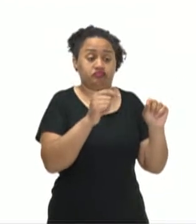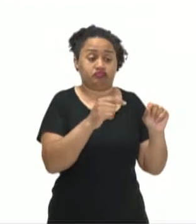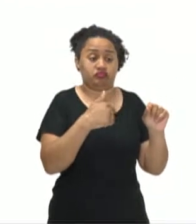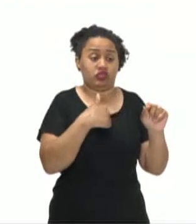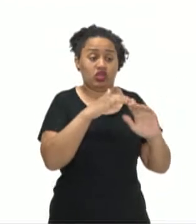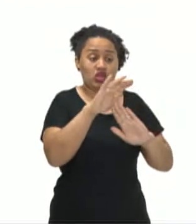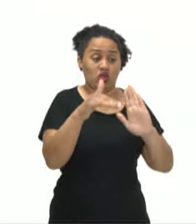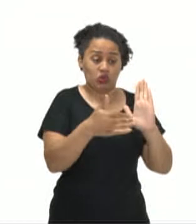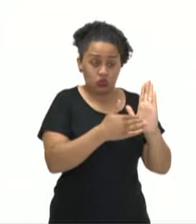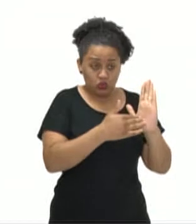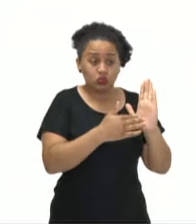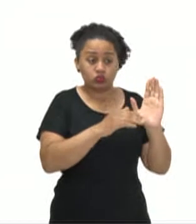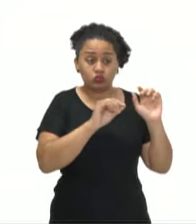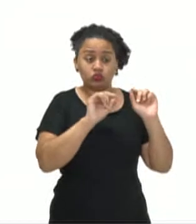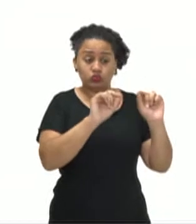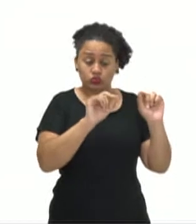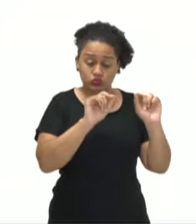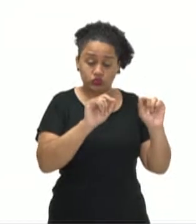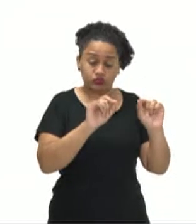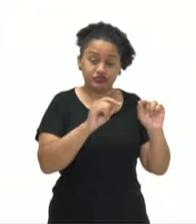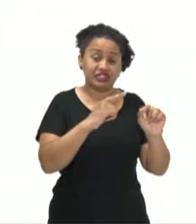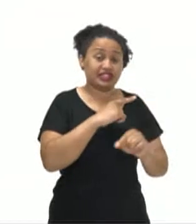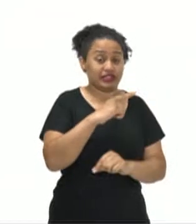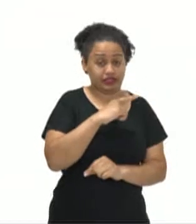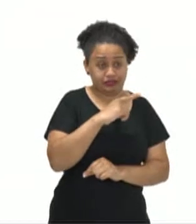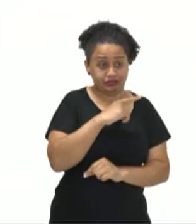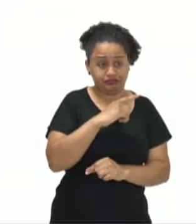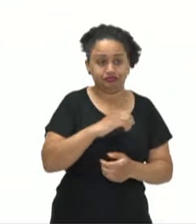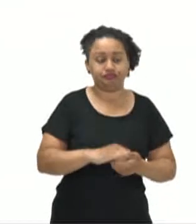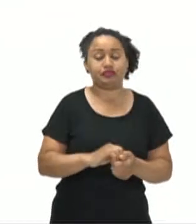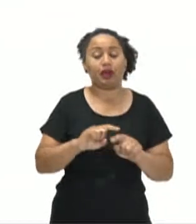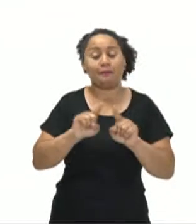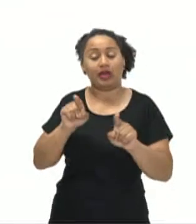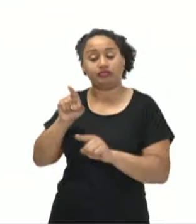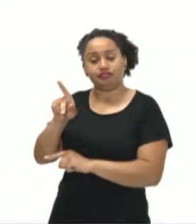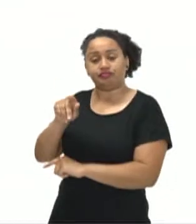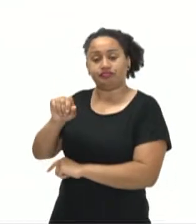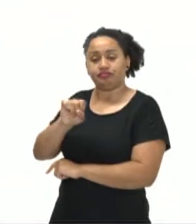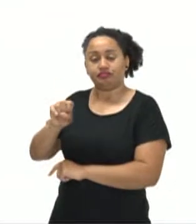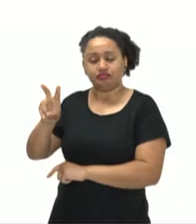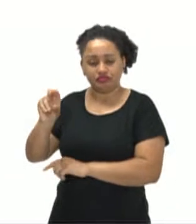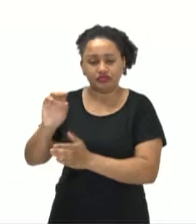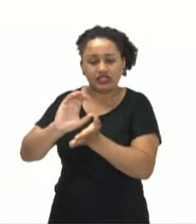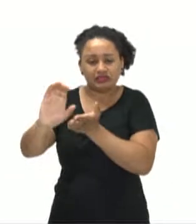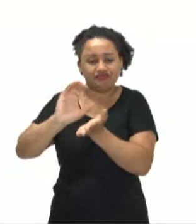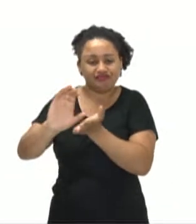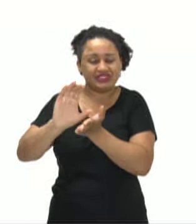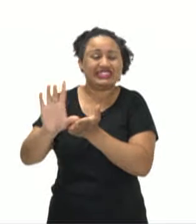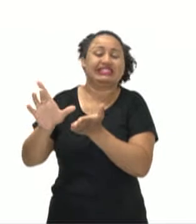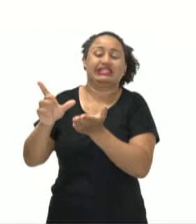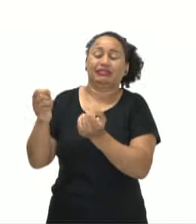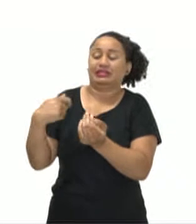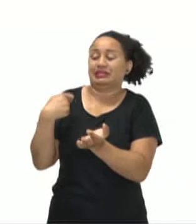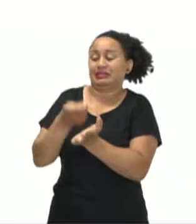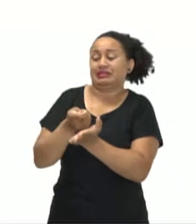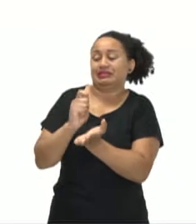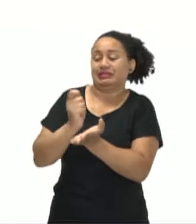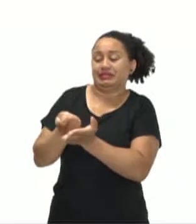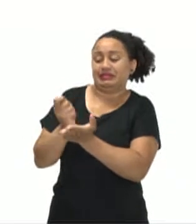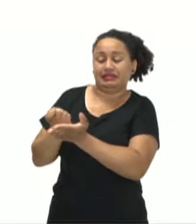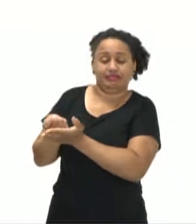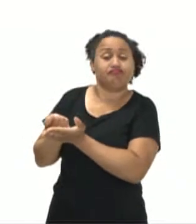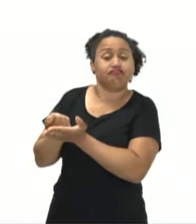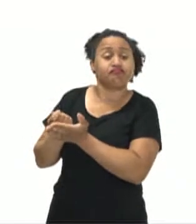é tudo aquilo que você tem. Já o passivo financeiro é aquilo que gera uma despesa. ou